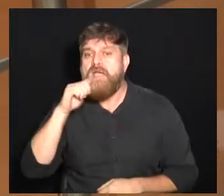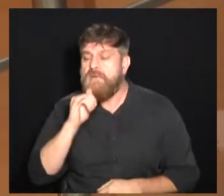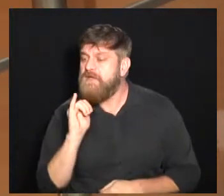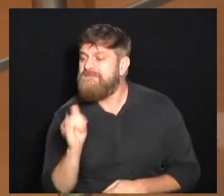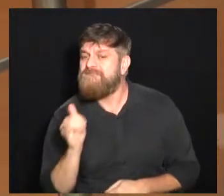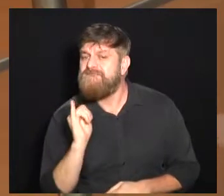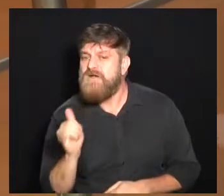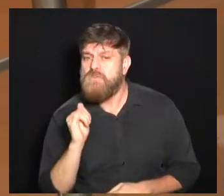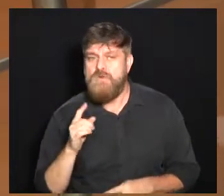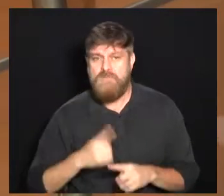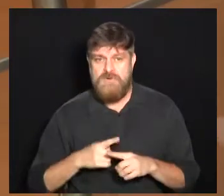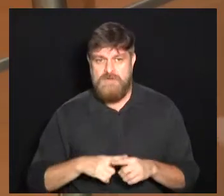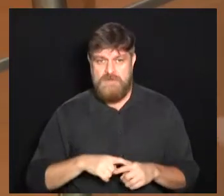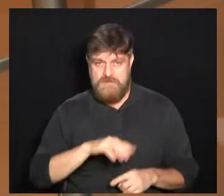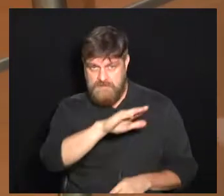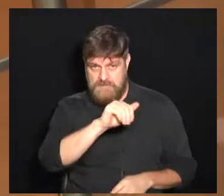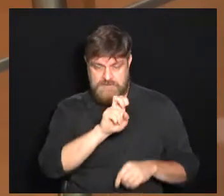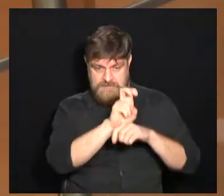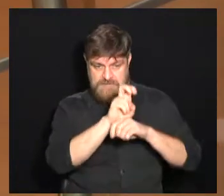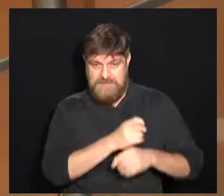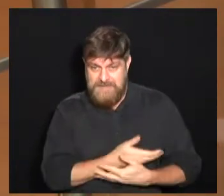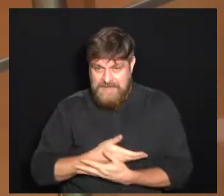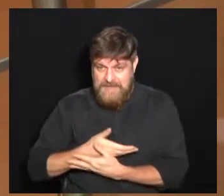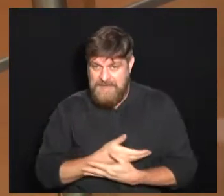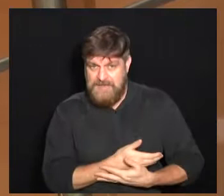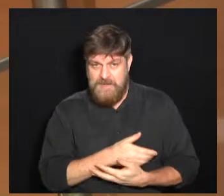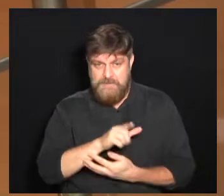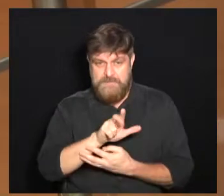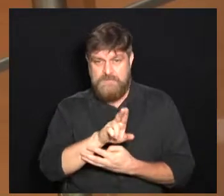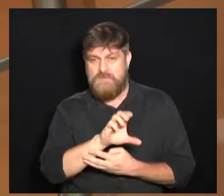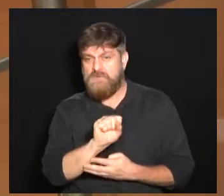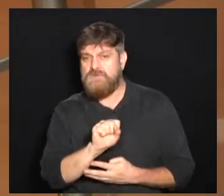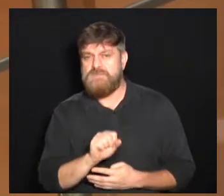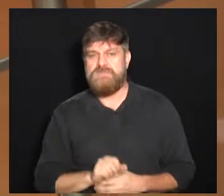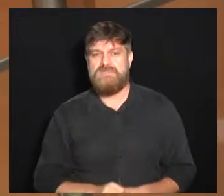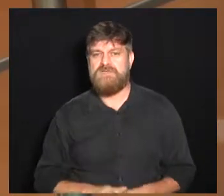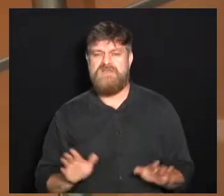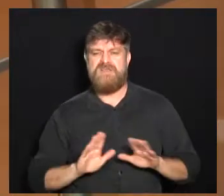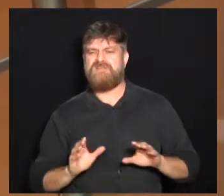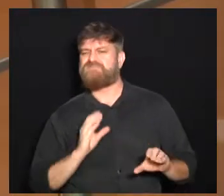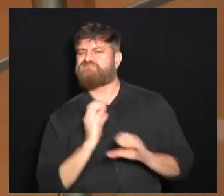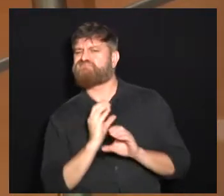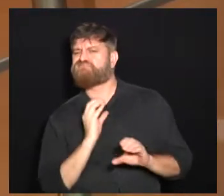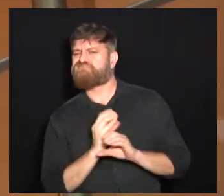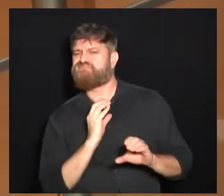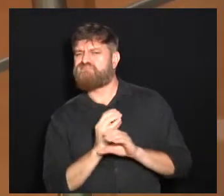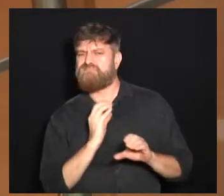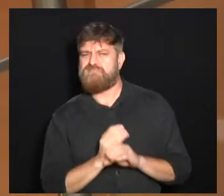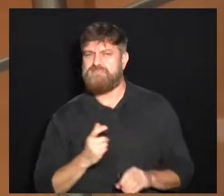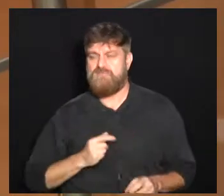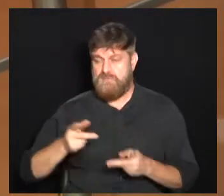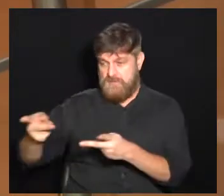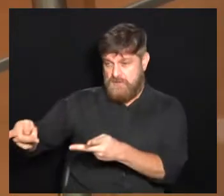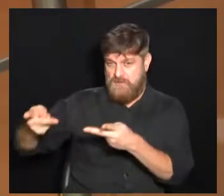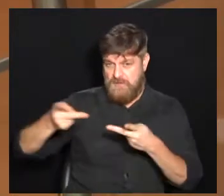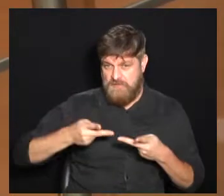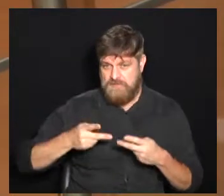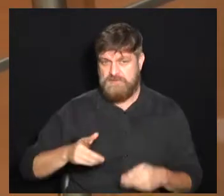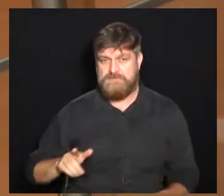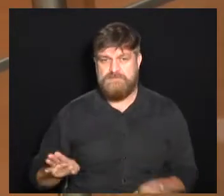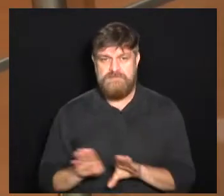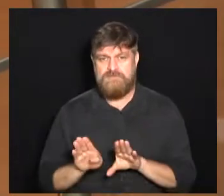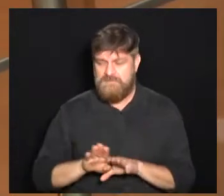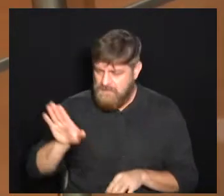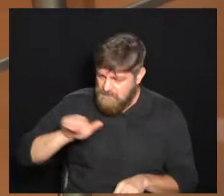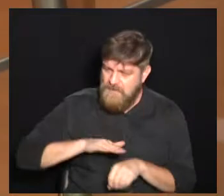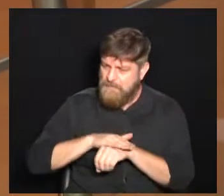Porque quando ele foi chamado na creche lá de baixo, teve uma mãe que falou para mim que ele não queria nem conversar com as mães. Eu convidei uma pessoa que estava junto com ele, falei,